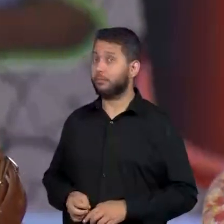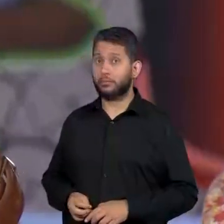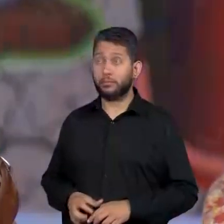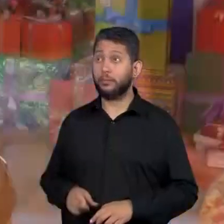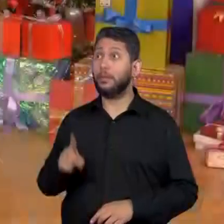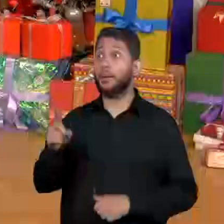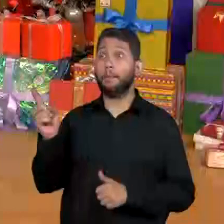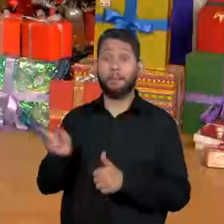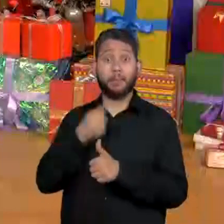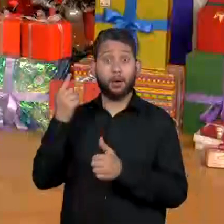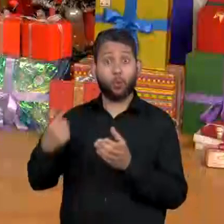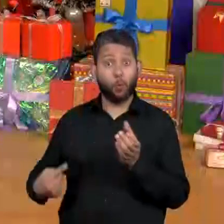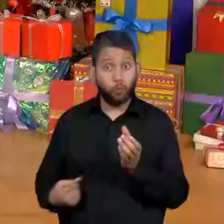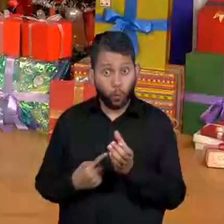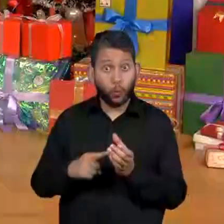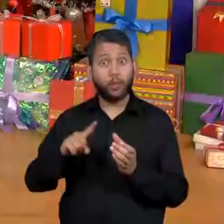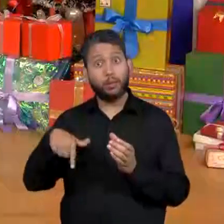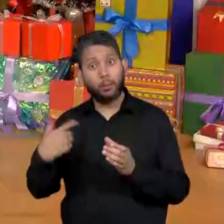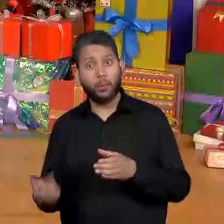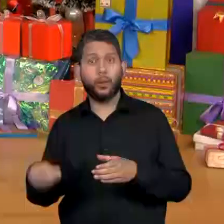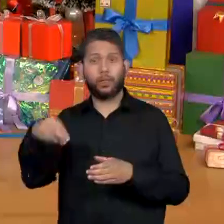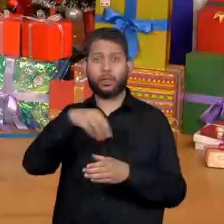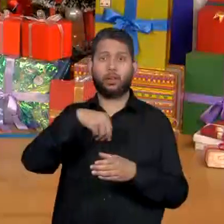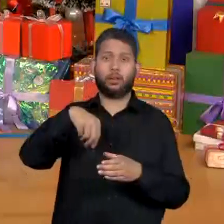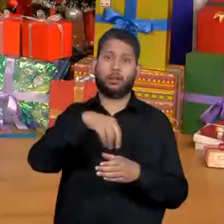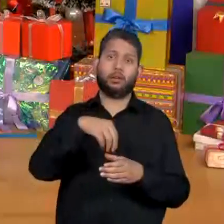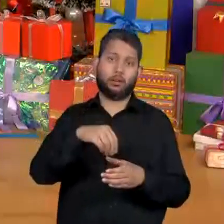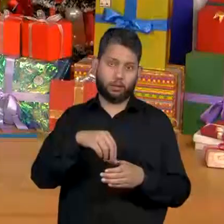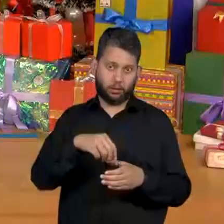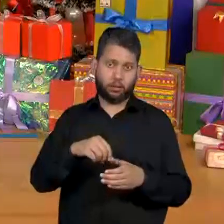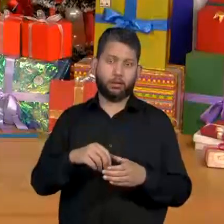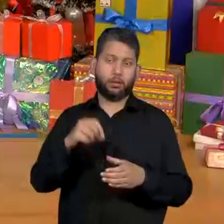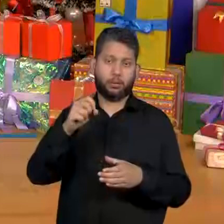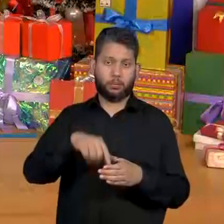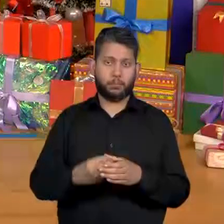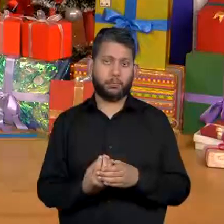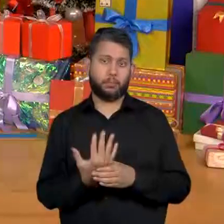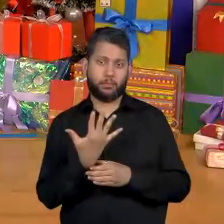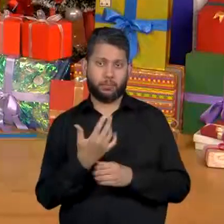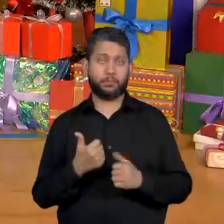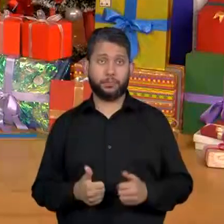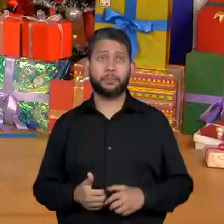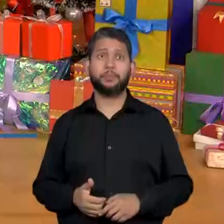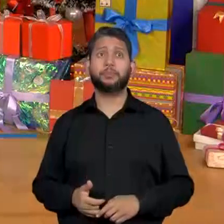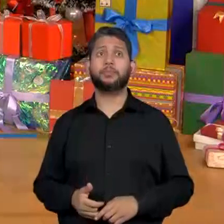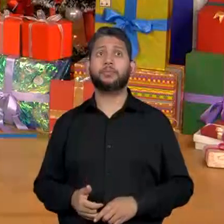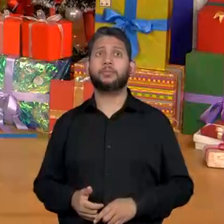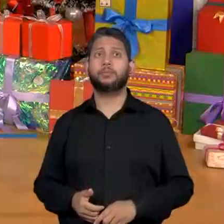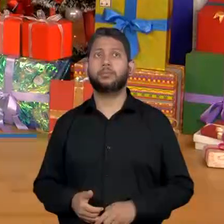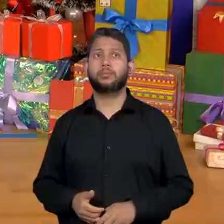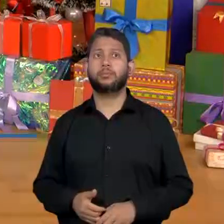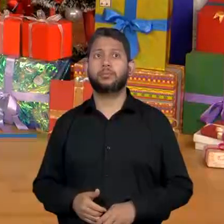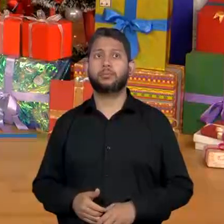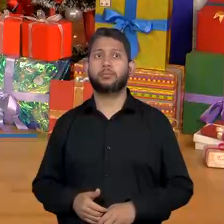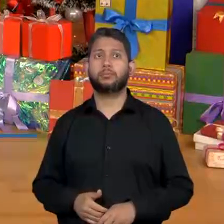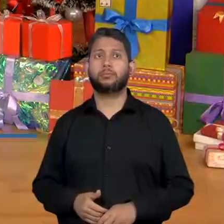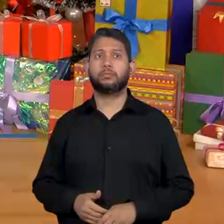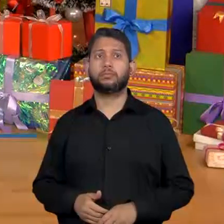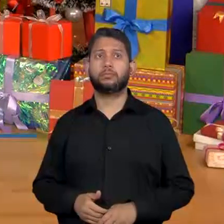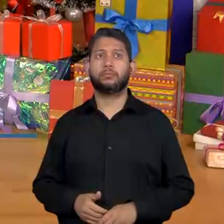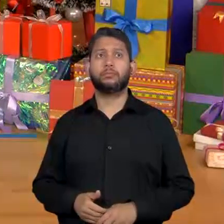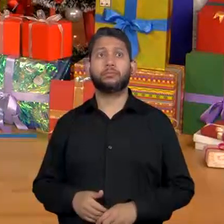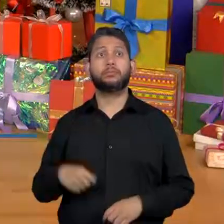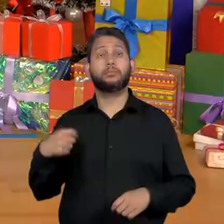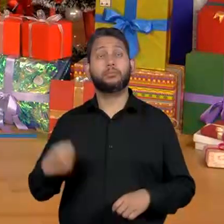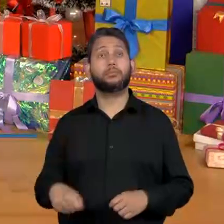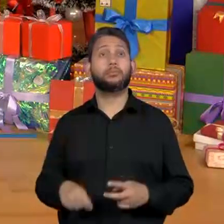faz antes de plantar, né, Progenô? Isso mesmo. Com a ajuda de um adulto aí, tá bom? E você vai utilizar